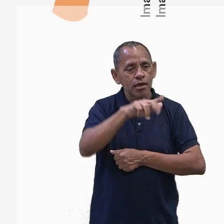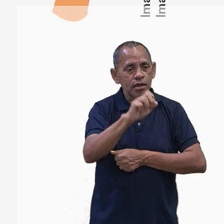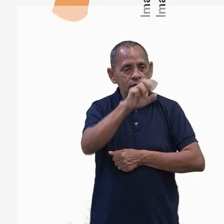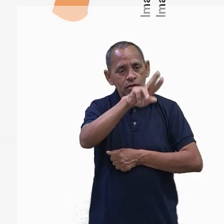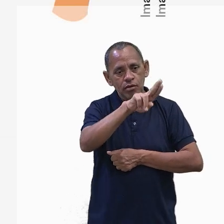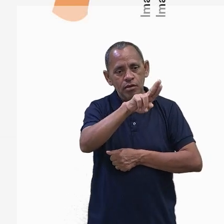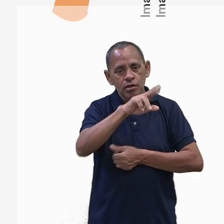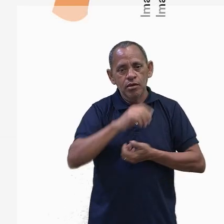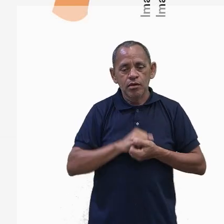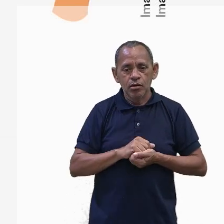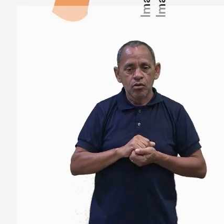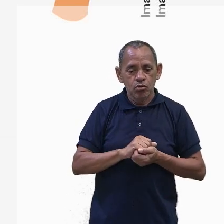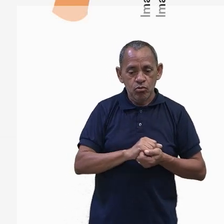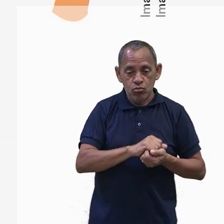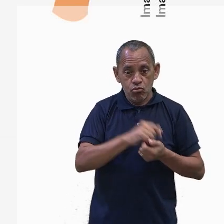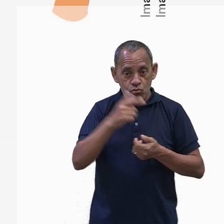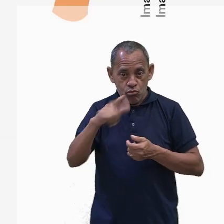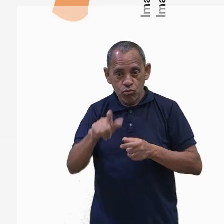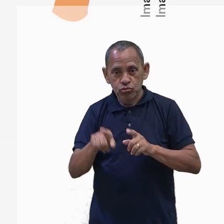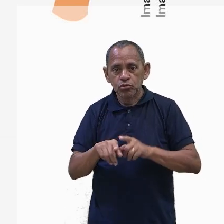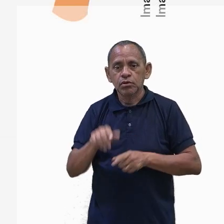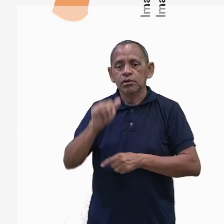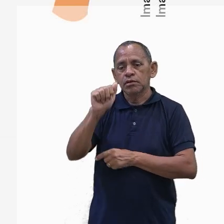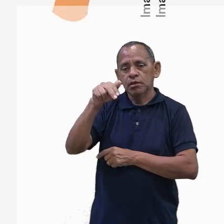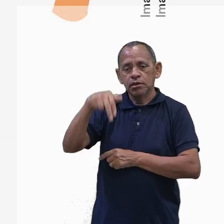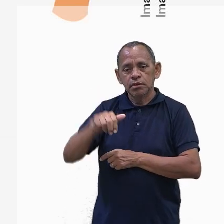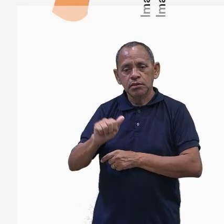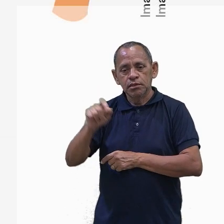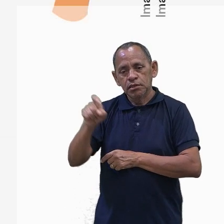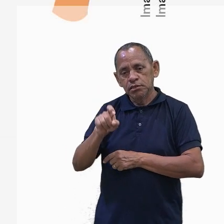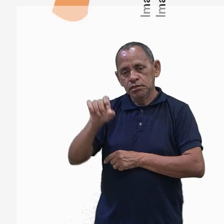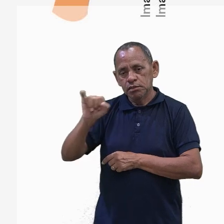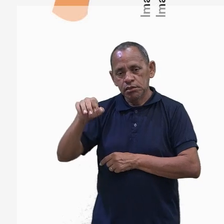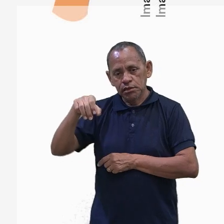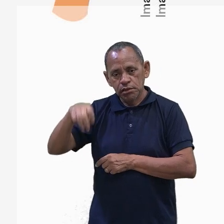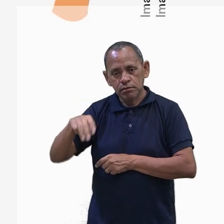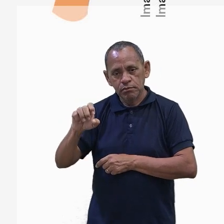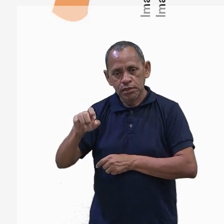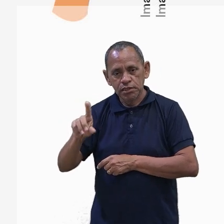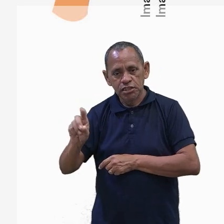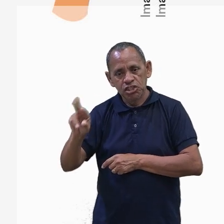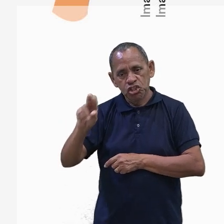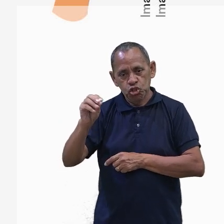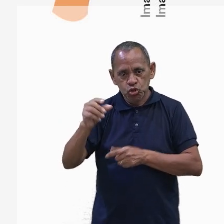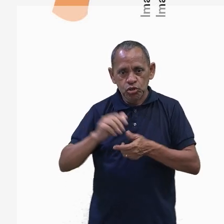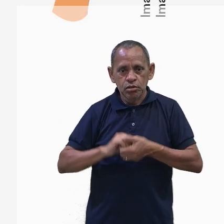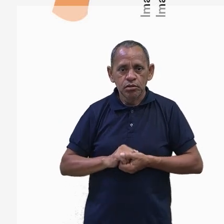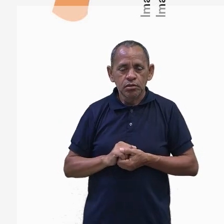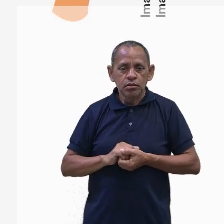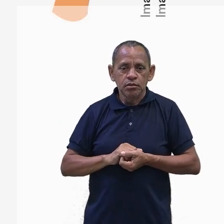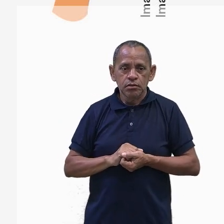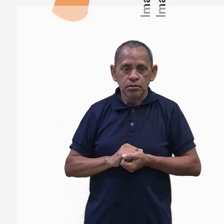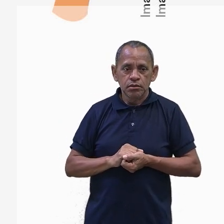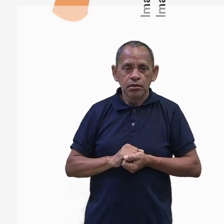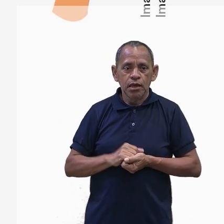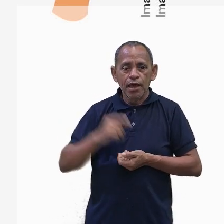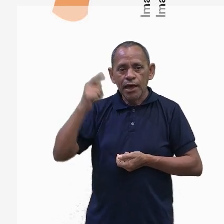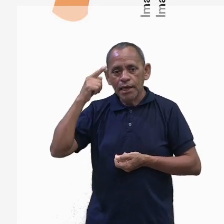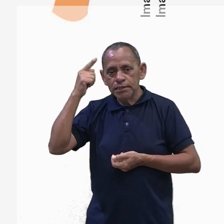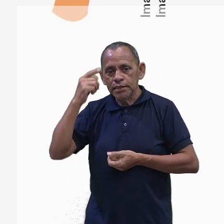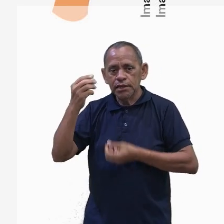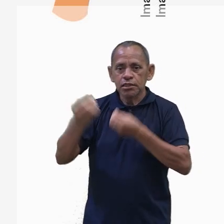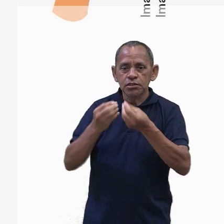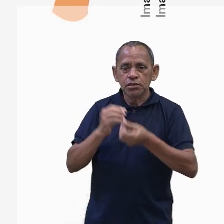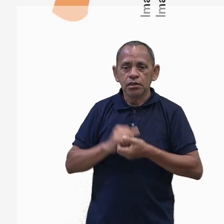Discípulo de Tales, né, Anaxímandro, ele propôs que era o áperon. O que era o áperon? Era a ideia de